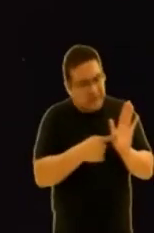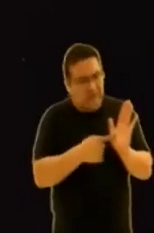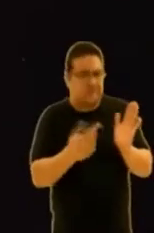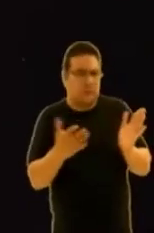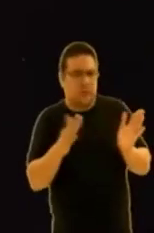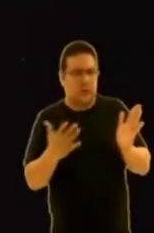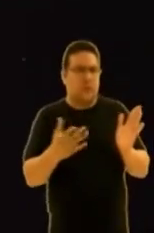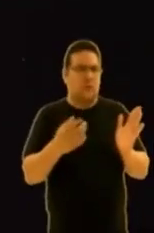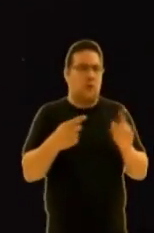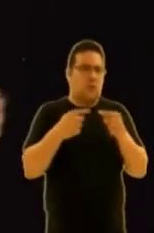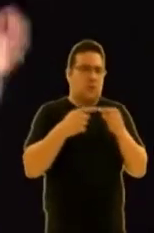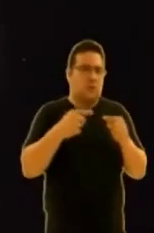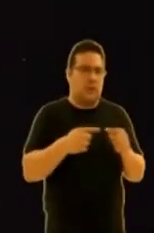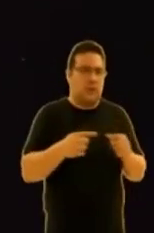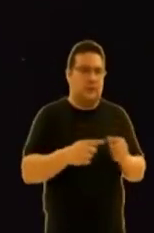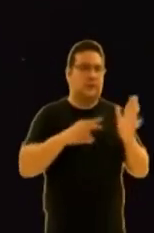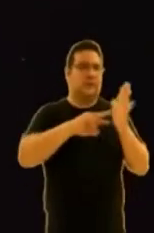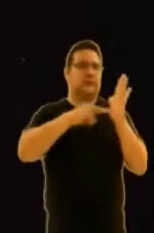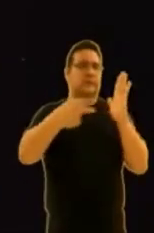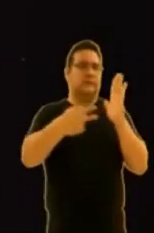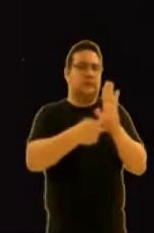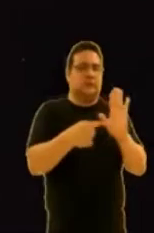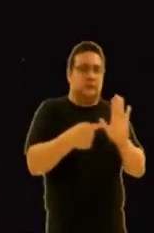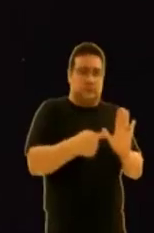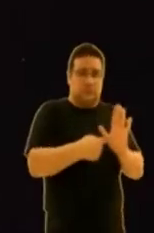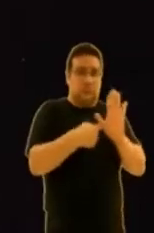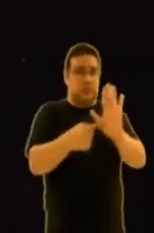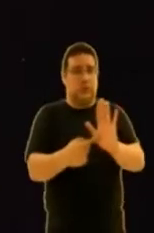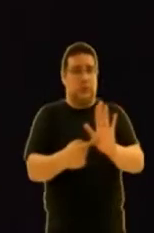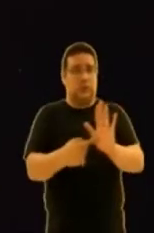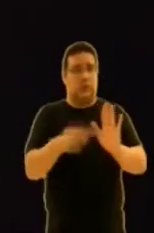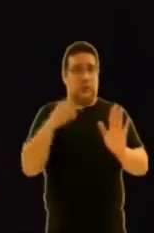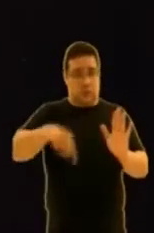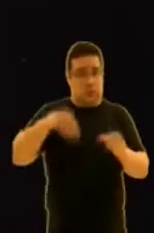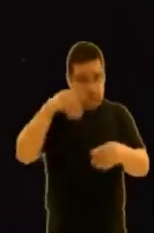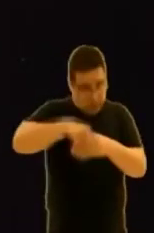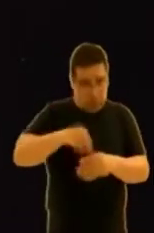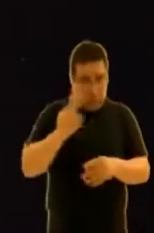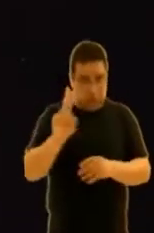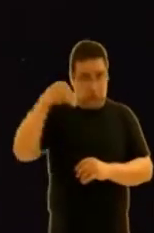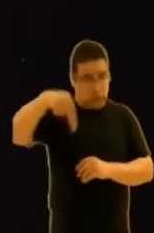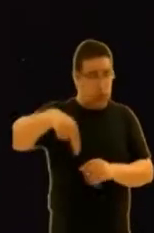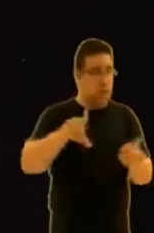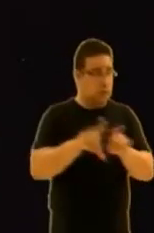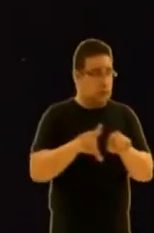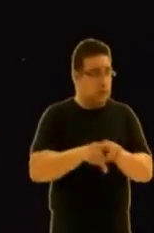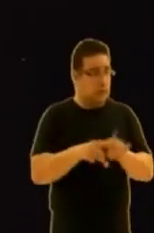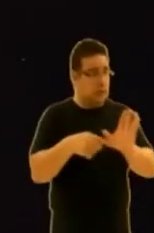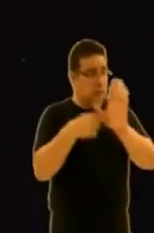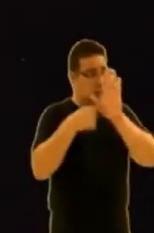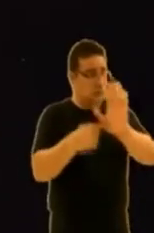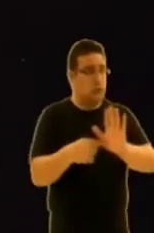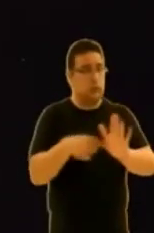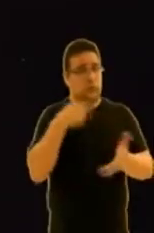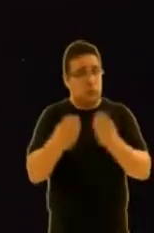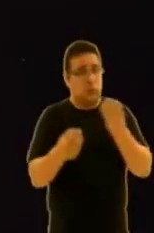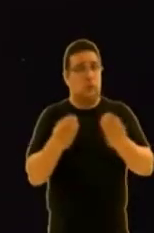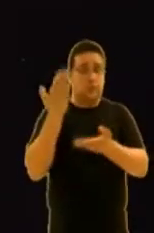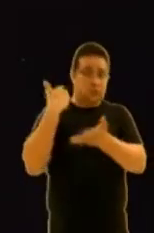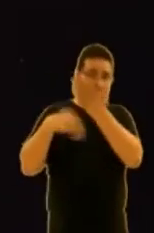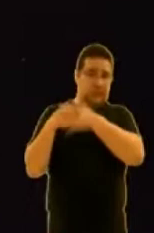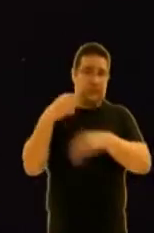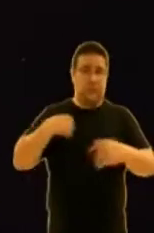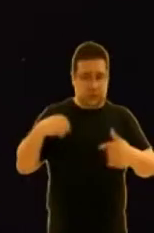simbólico no nosso país, porque ele começa, e eu também na Undime participei de uma época que havia